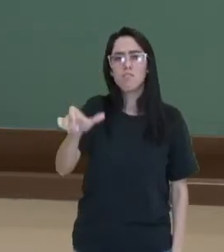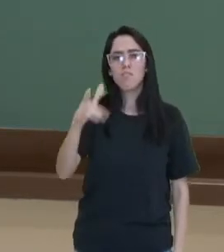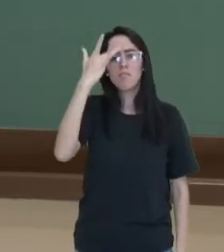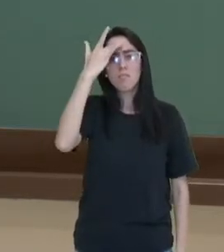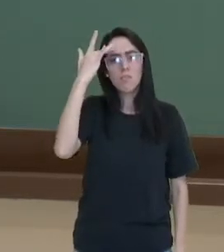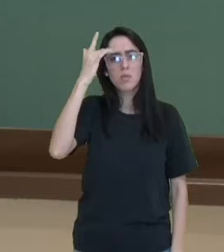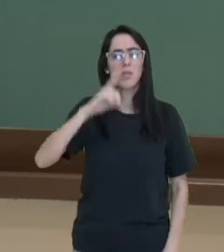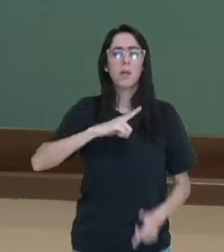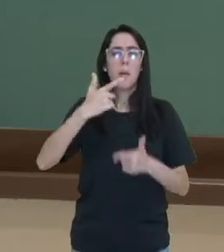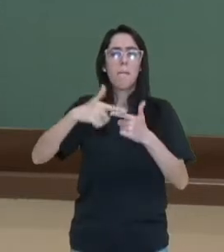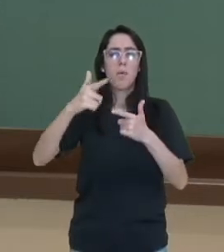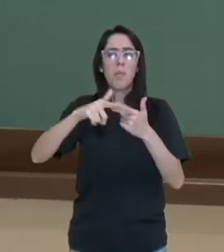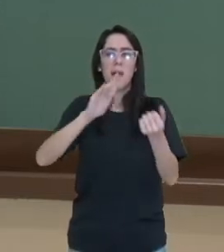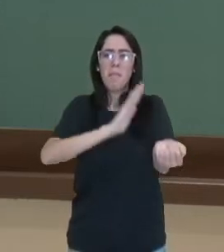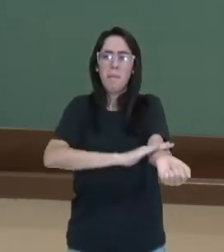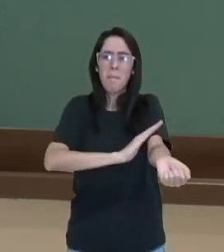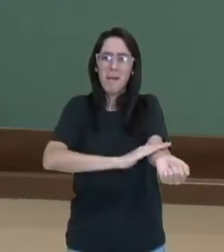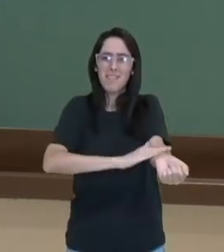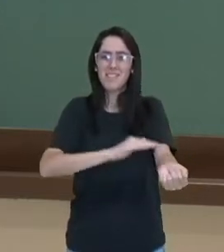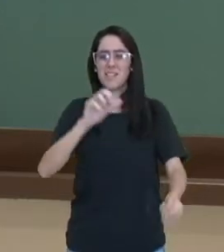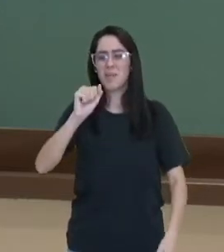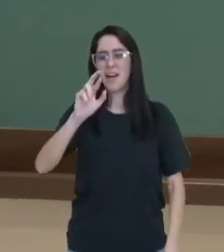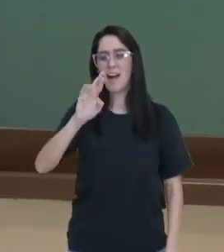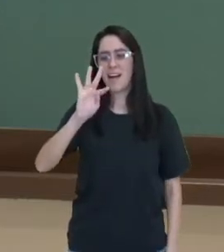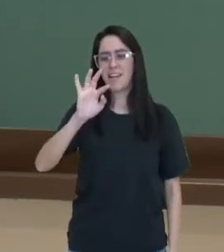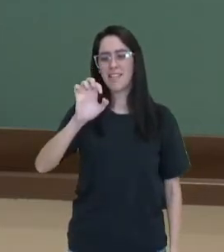problemas de pressão arterial, problemas com